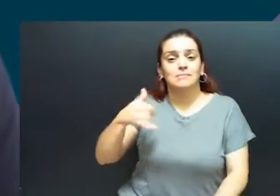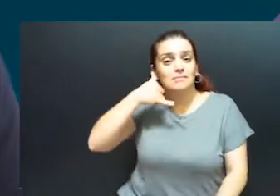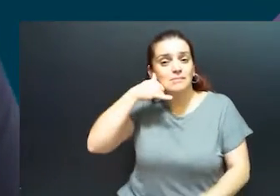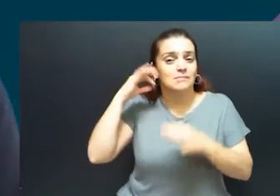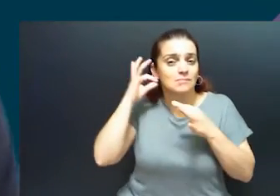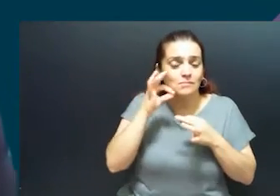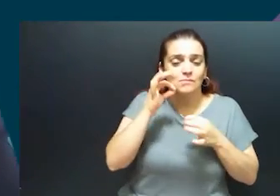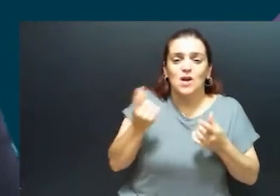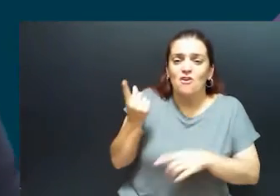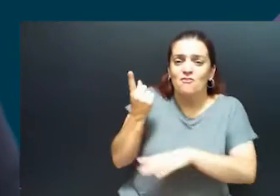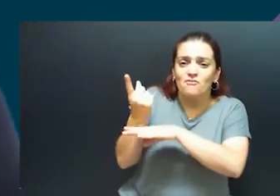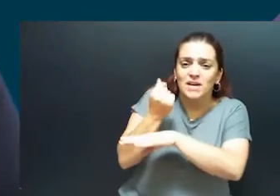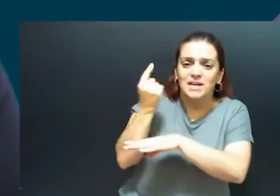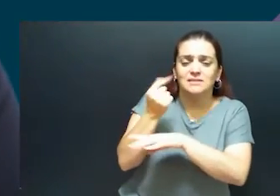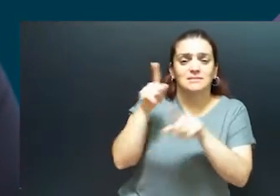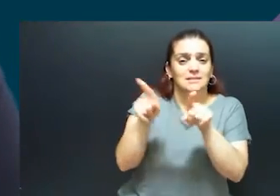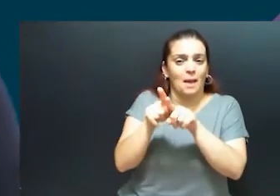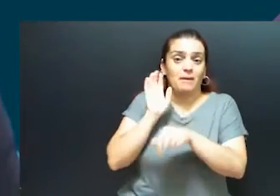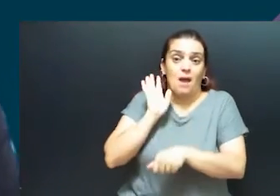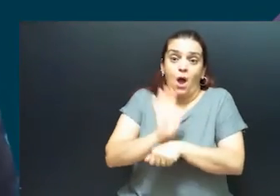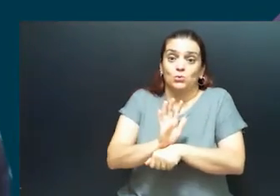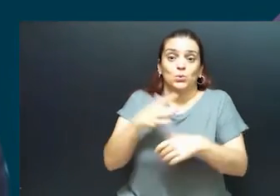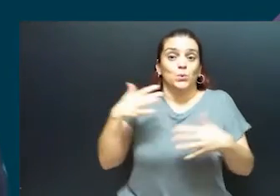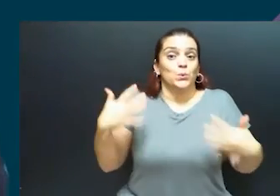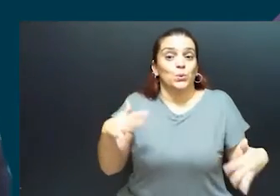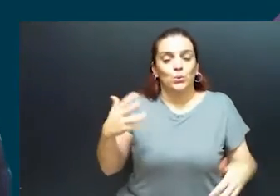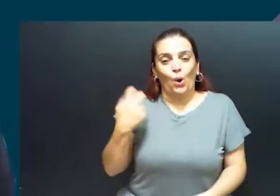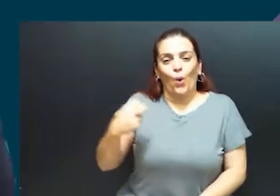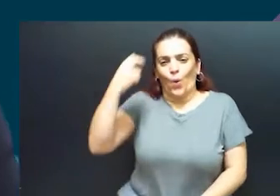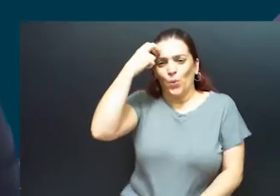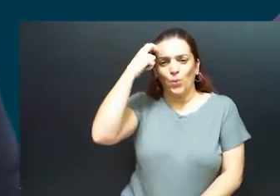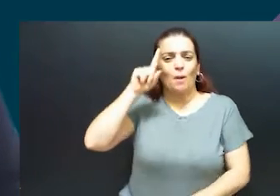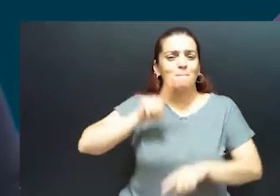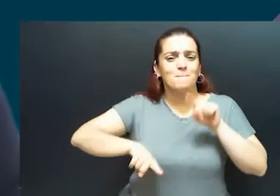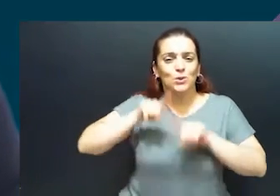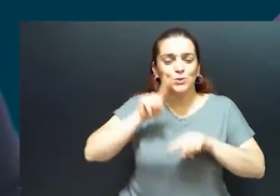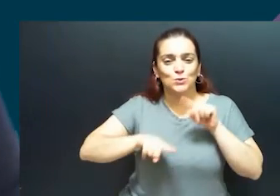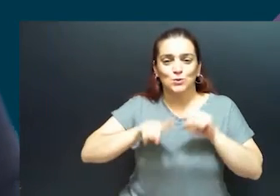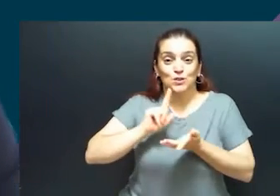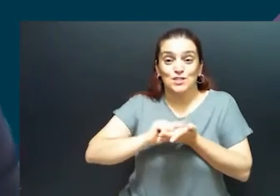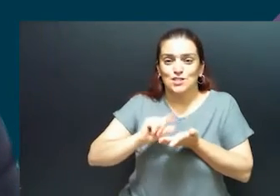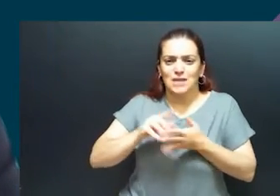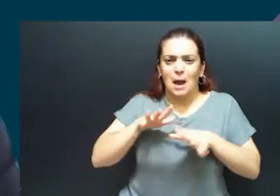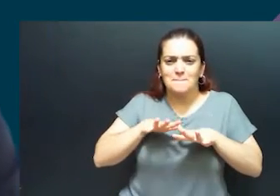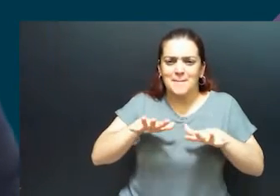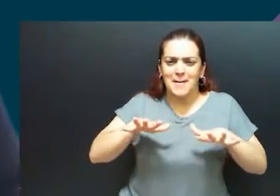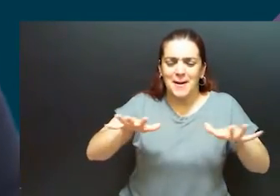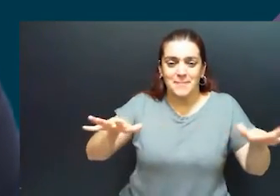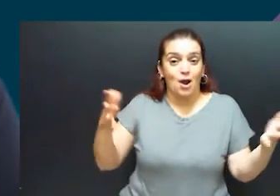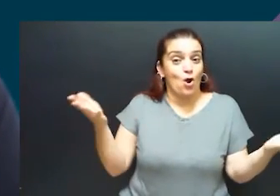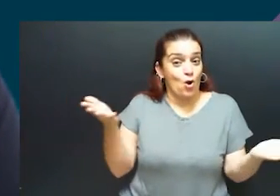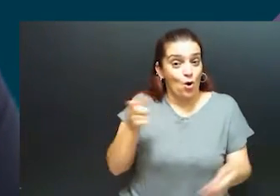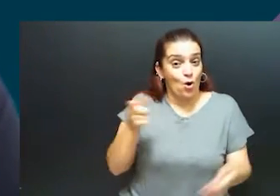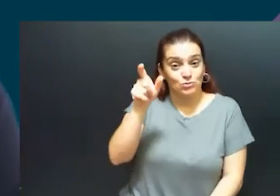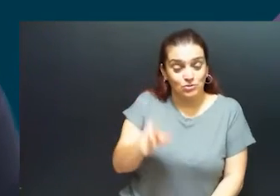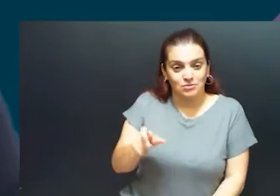turismo, além de ajudar a implementar uma cultura de produtos digitais nas empresas por onde passou. Hoje é Product